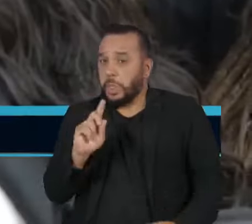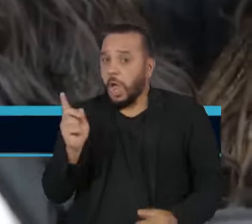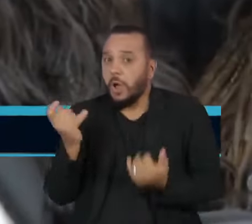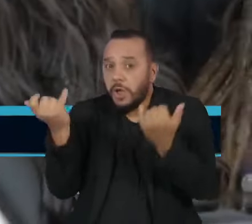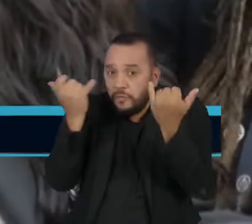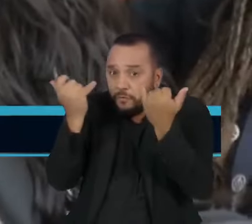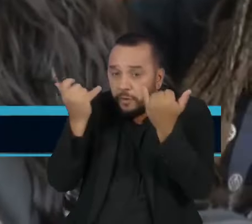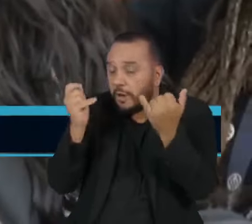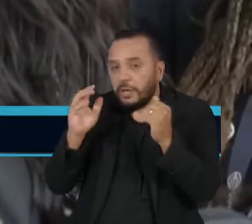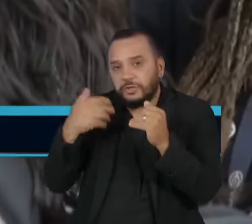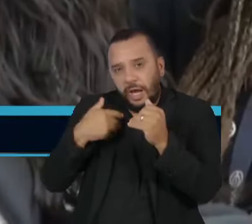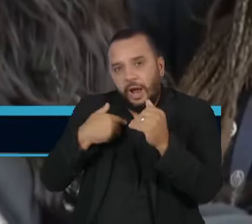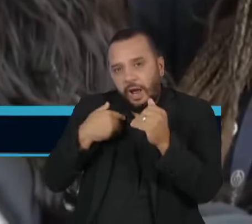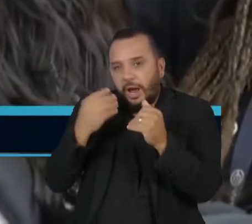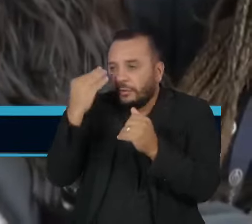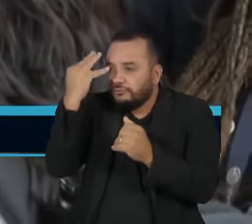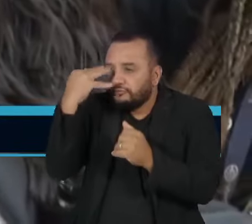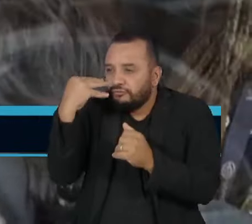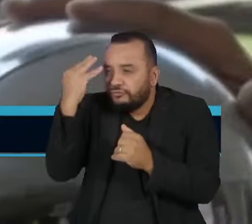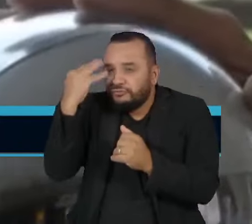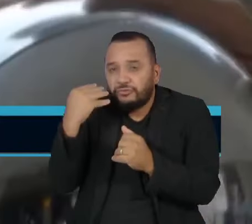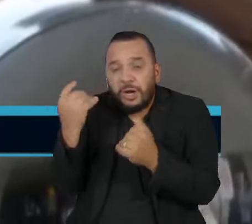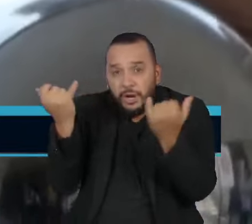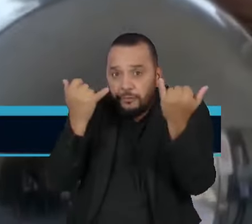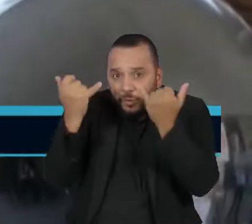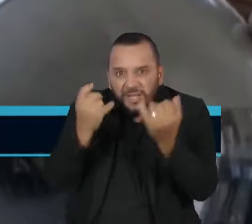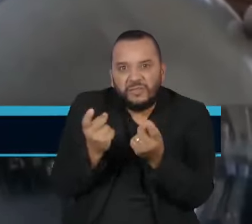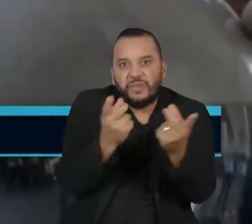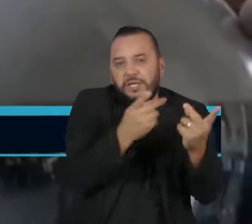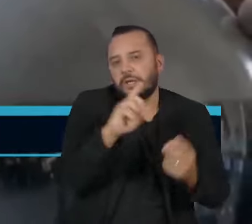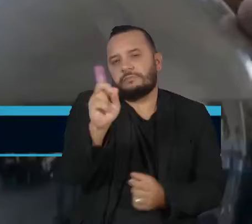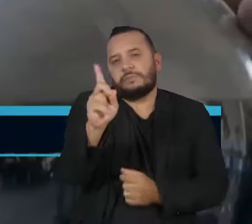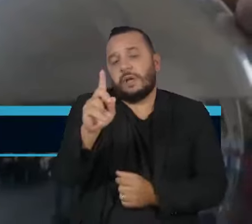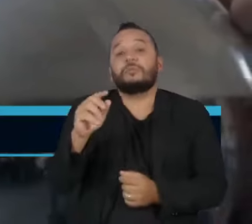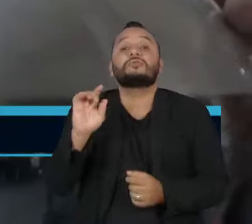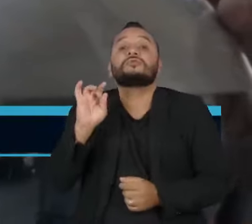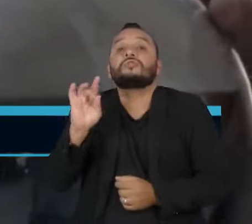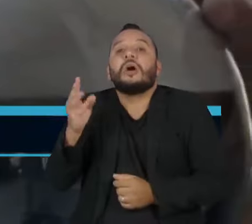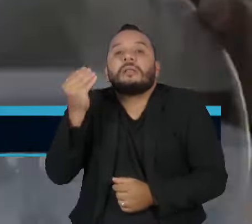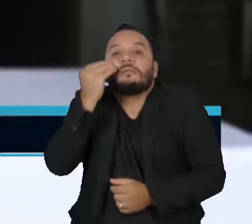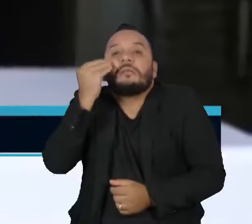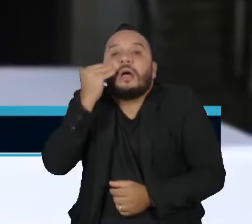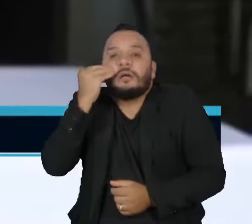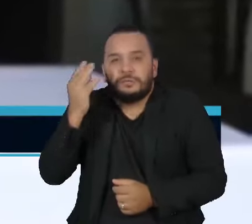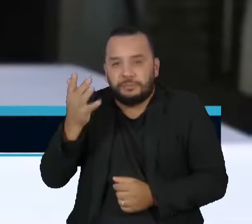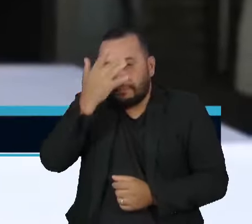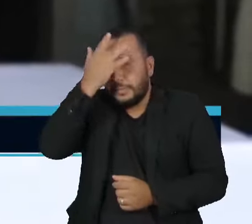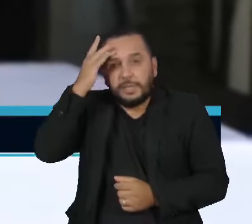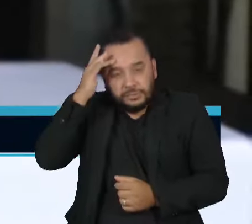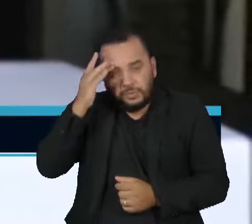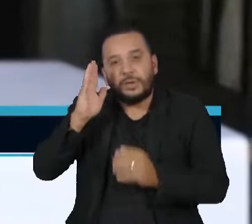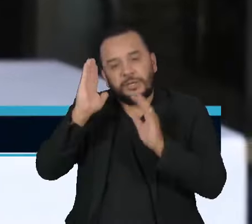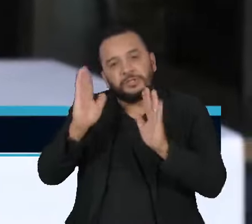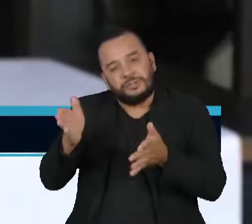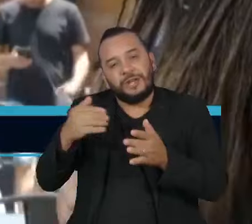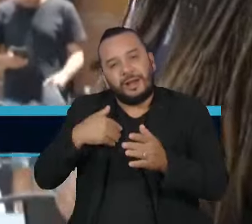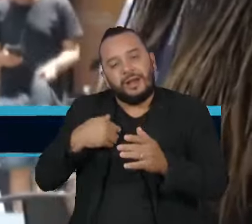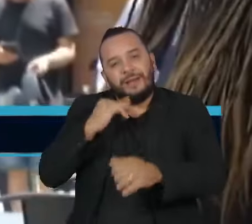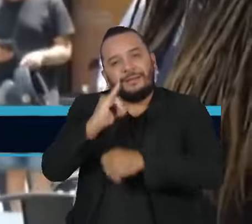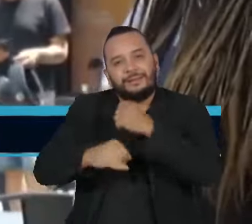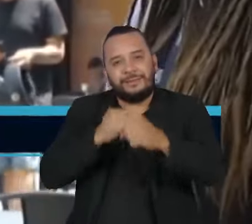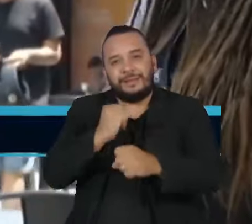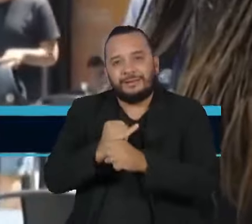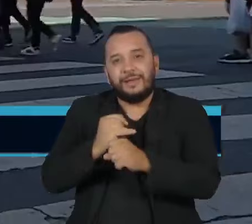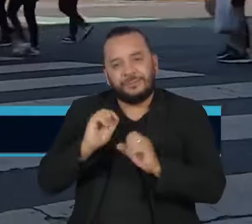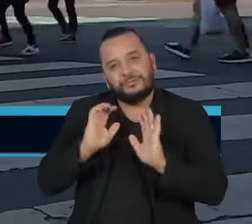as informações e que está construindo uma rede Financeira em que o usuário se identificaria online sem compartilhar outros